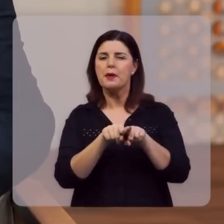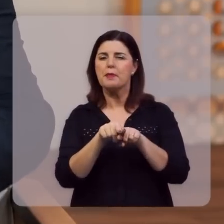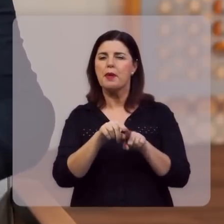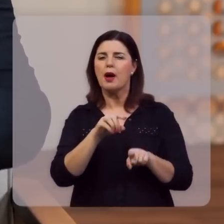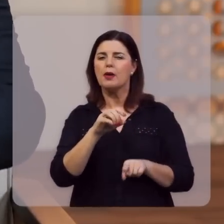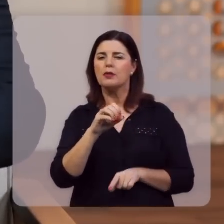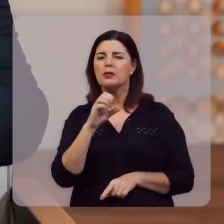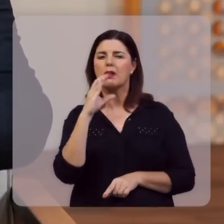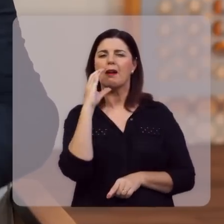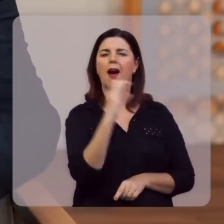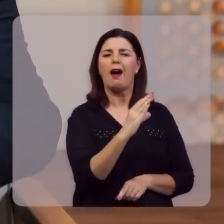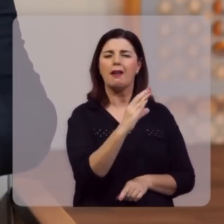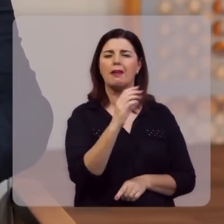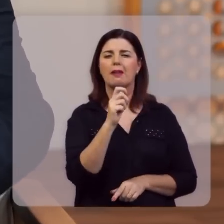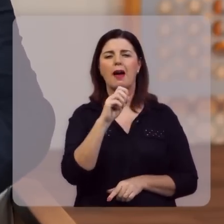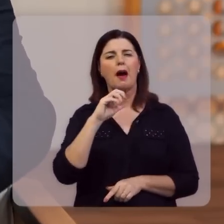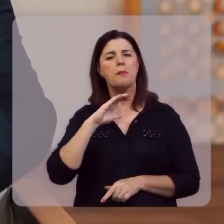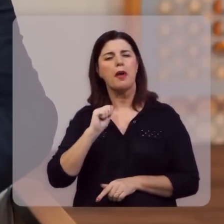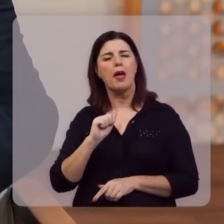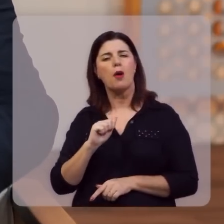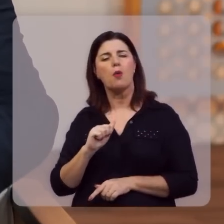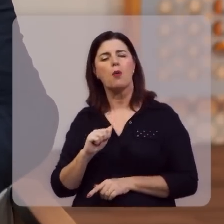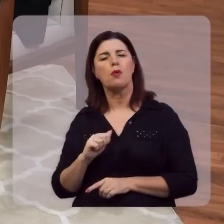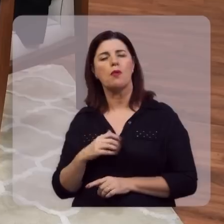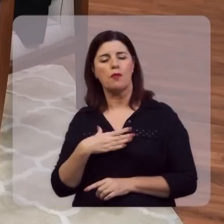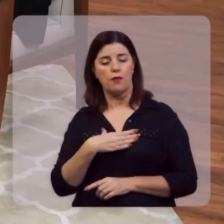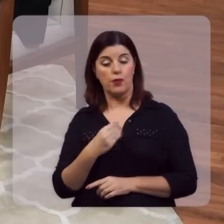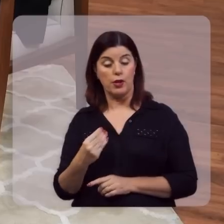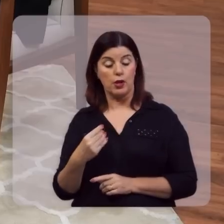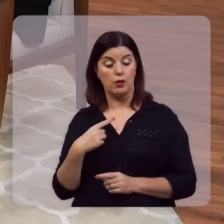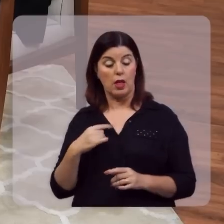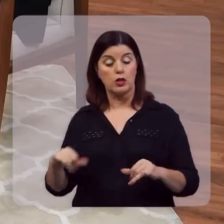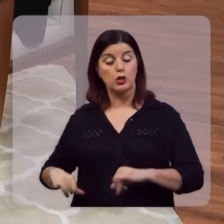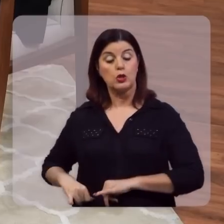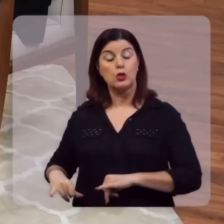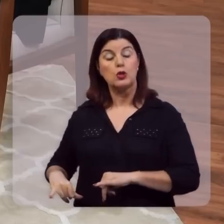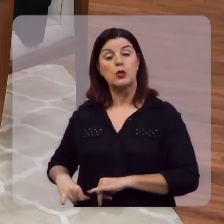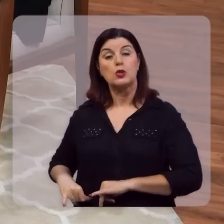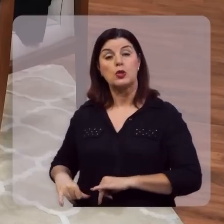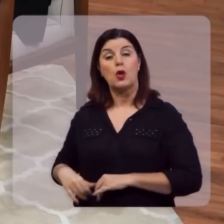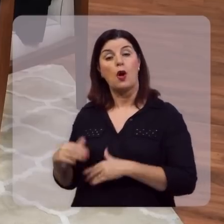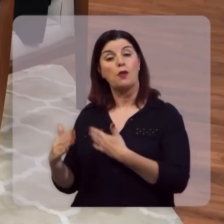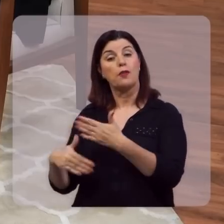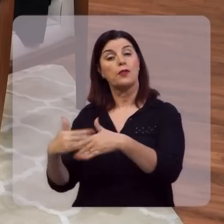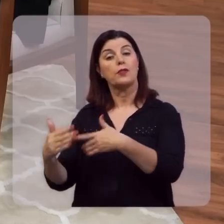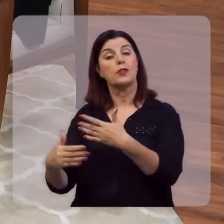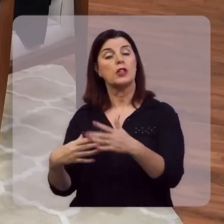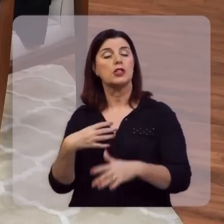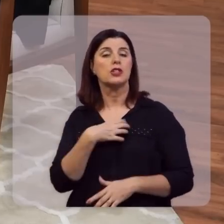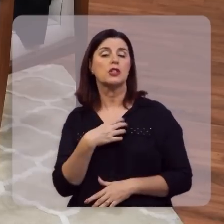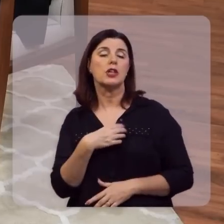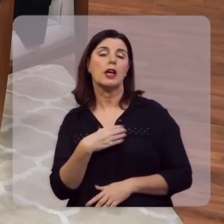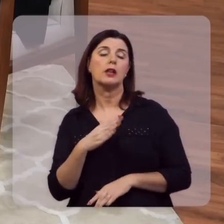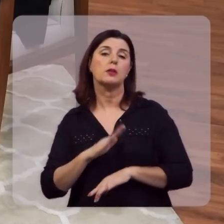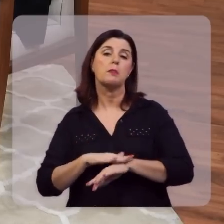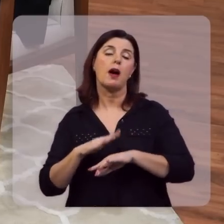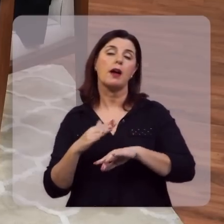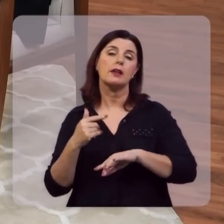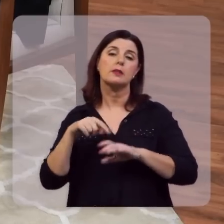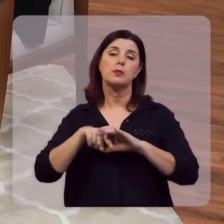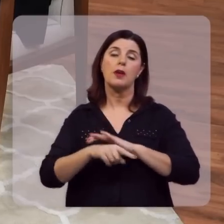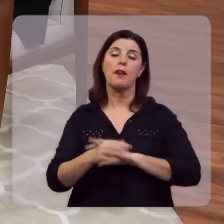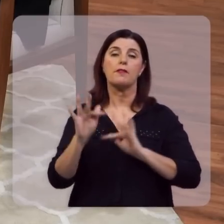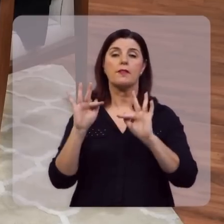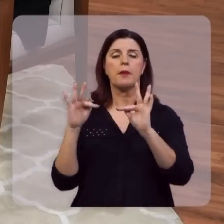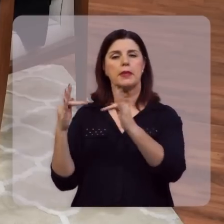irmãos, Caim mata Abel, os filhos de Adão e Eva começam a sofrer a consequência naquela ambiência mais íntima do